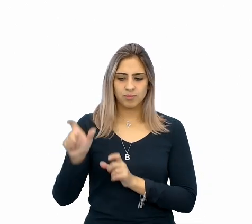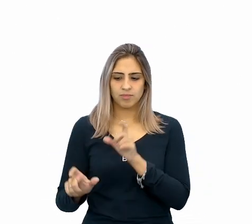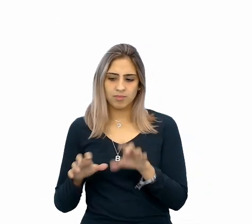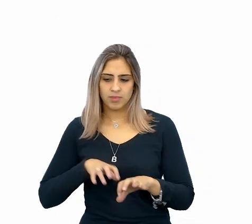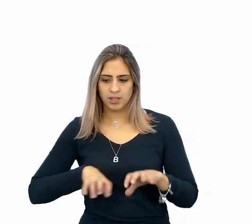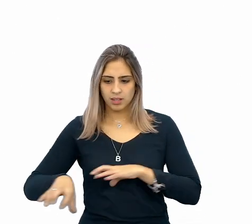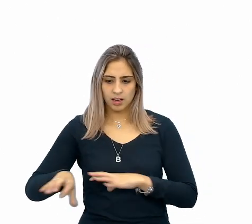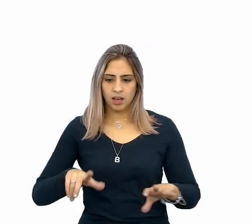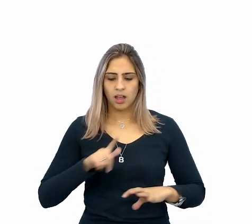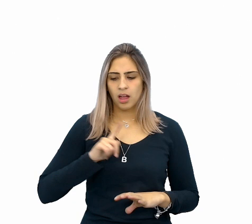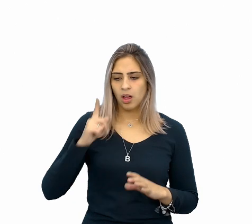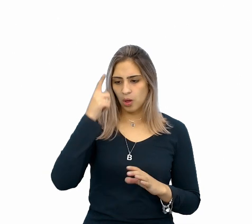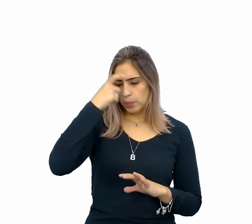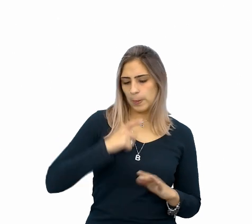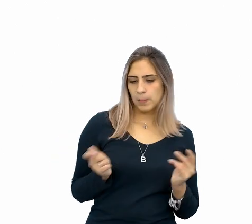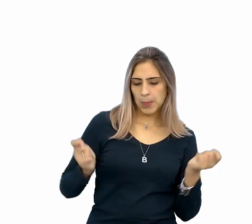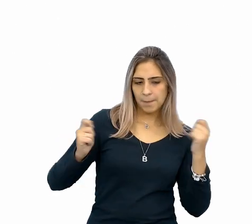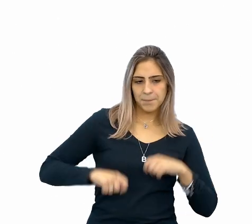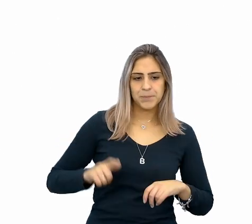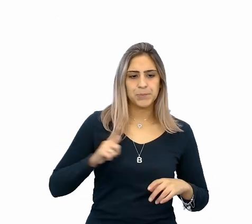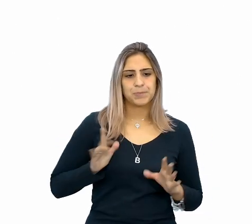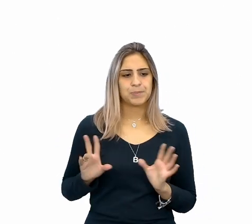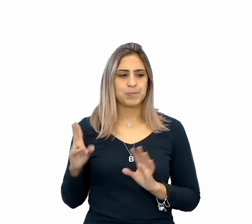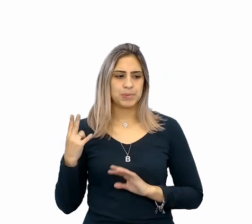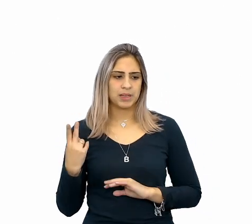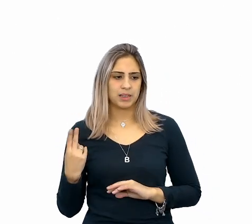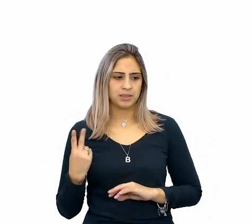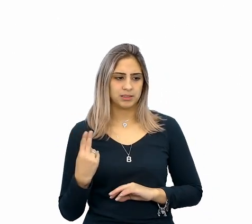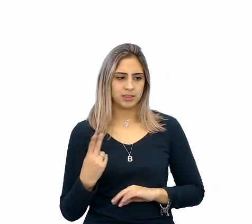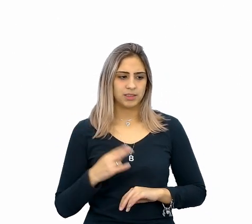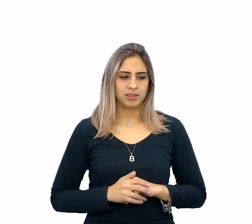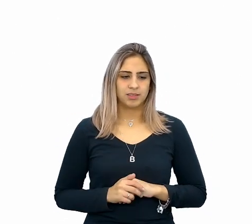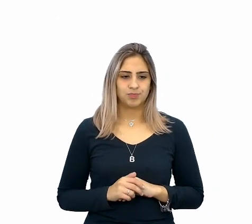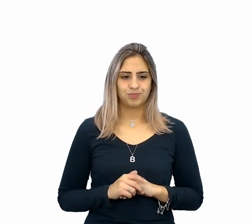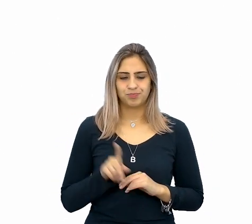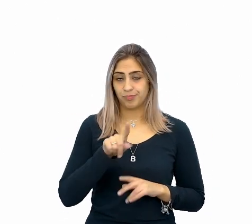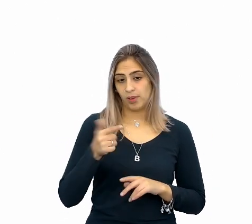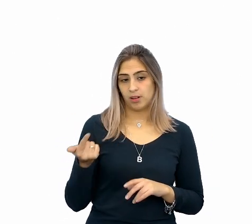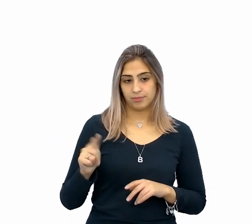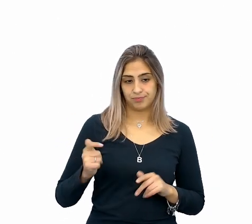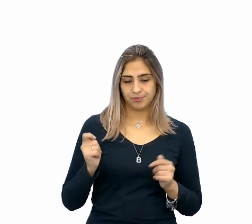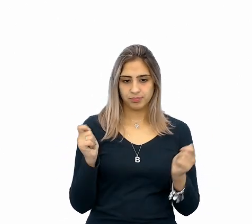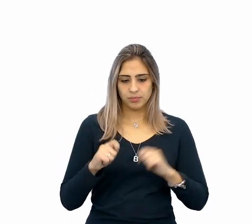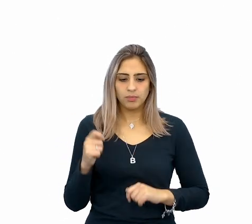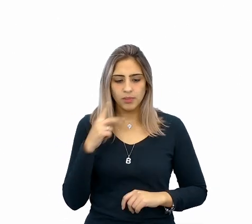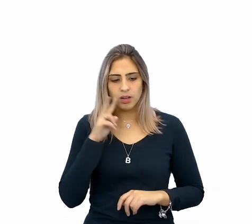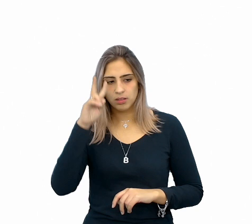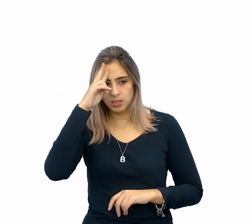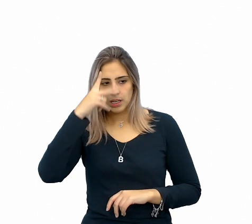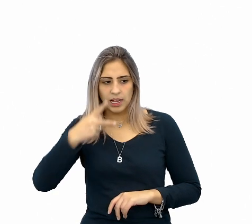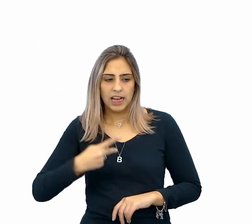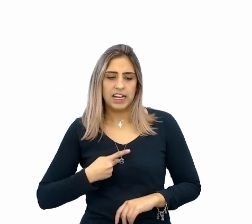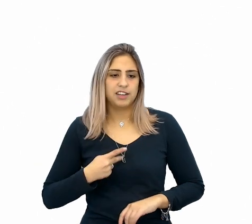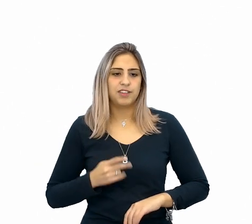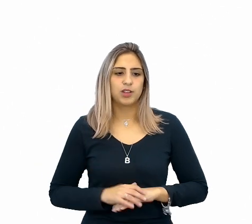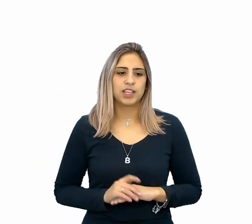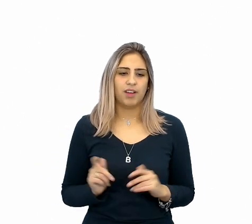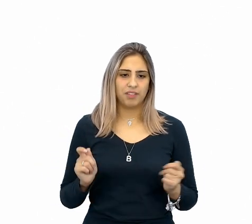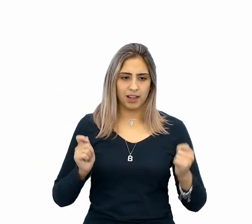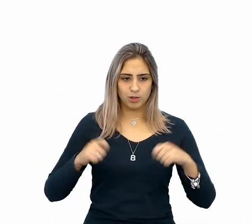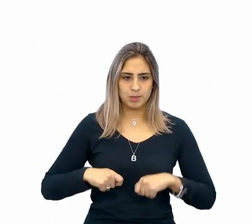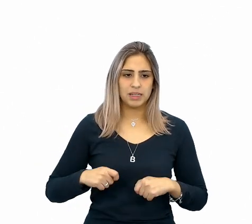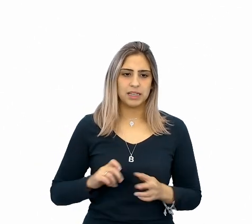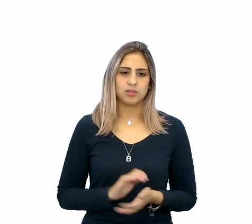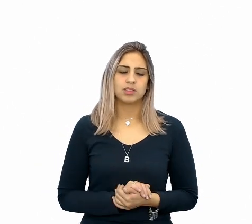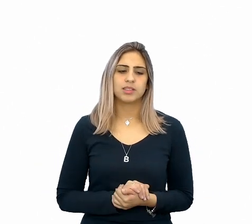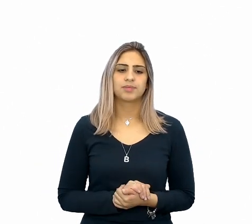tiverem autonomia, eles podem ler em duplas, e se não tiverem autonomia, né, eles podem acompanhar